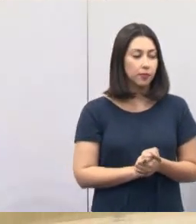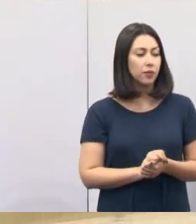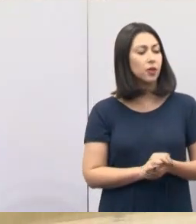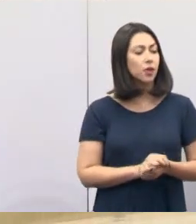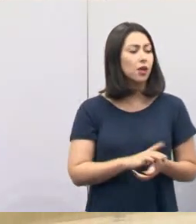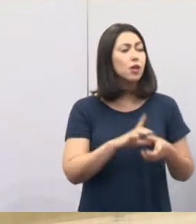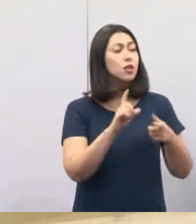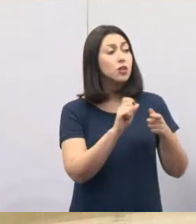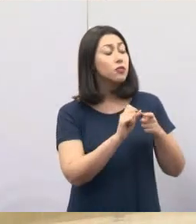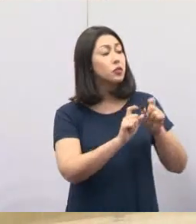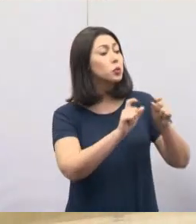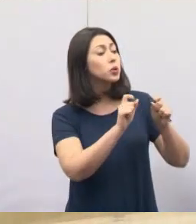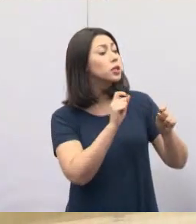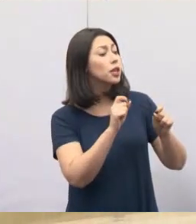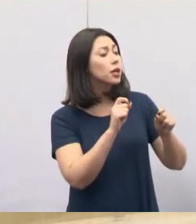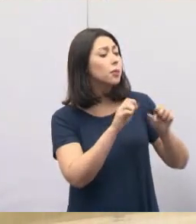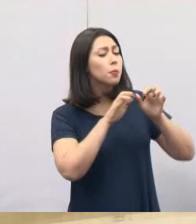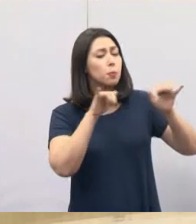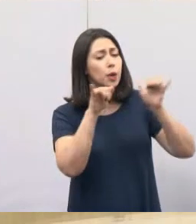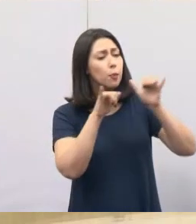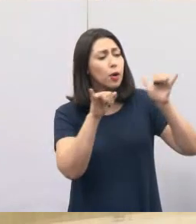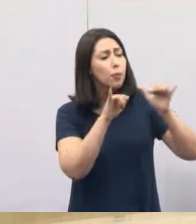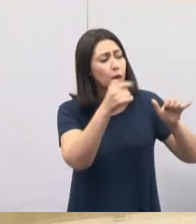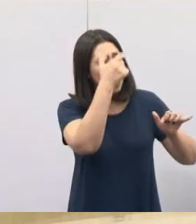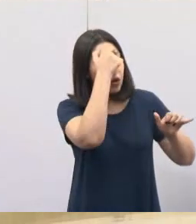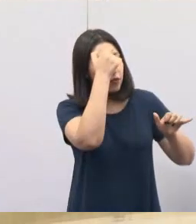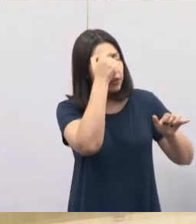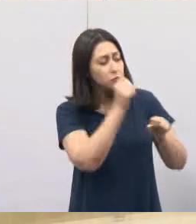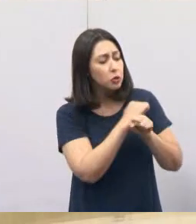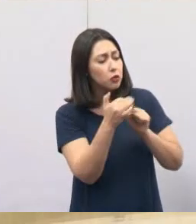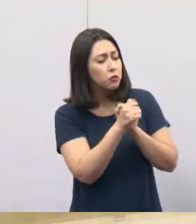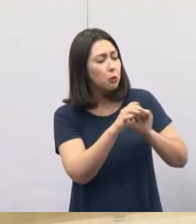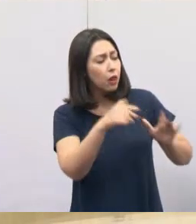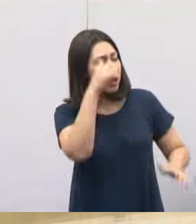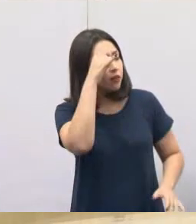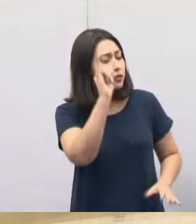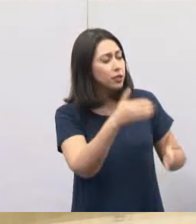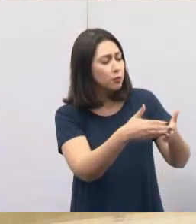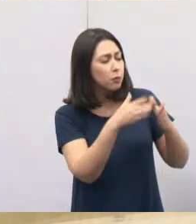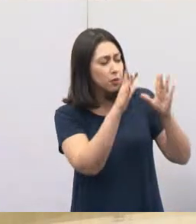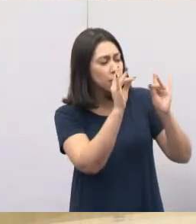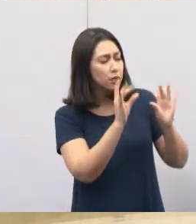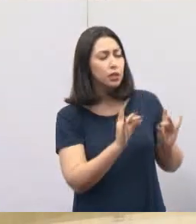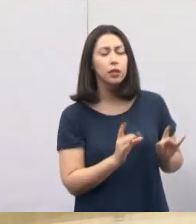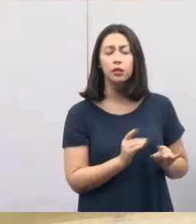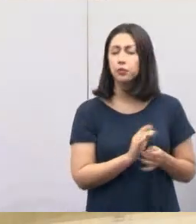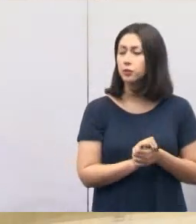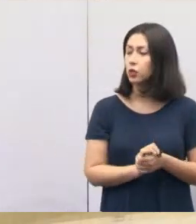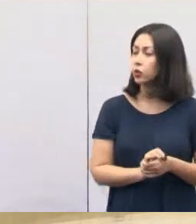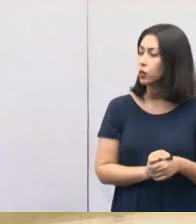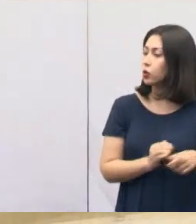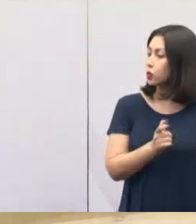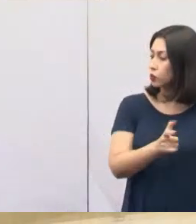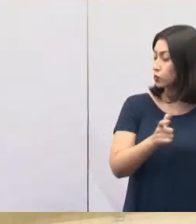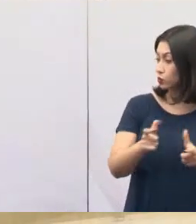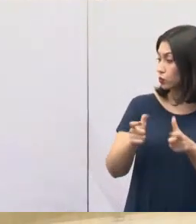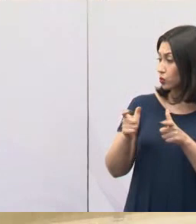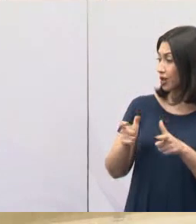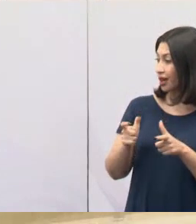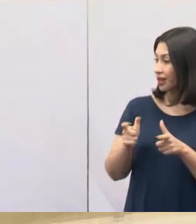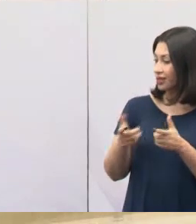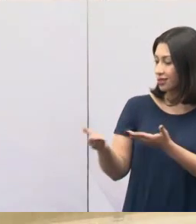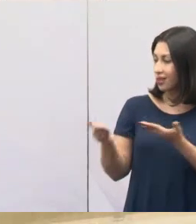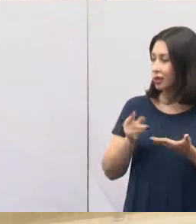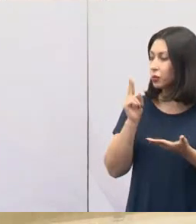sido feito para conscientizar as pessoas a evitar a propagação do vírus? Favor detalhar. Nas unidades de atendimento de urgência,